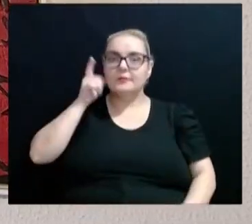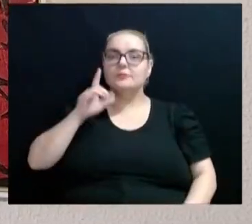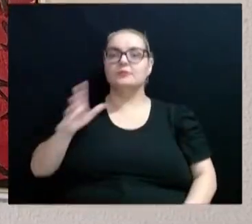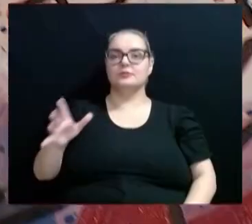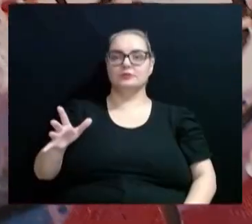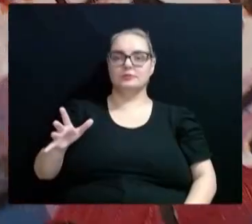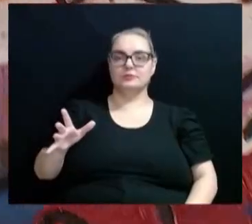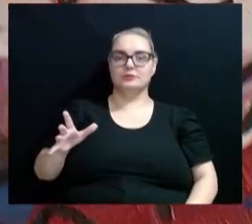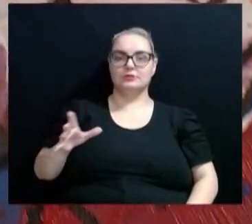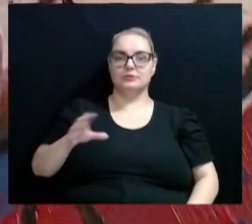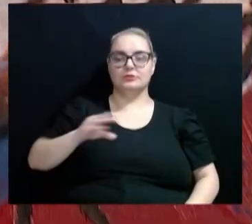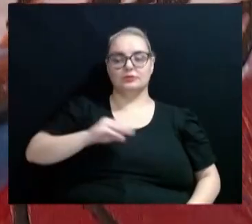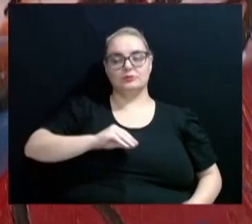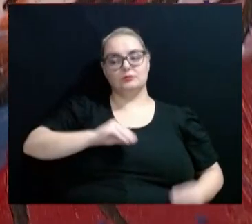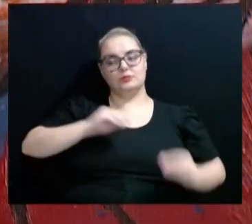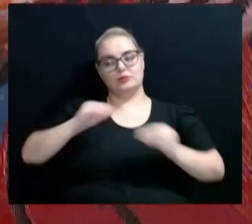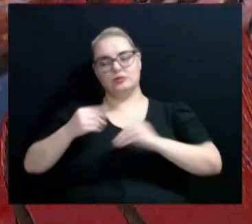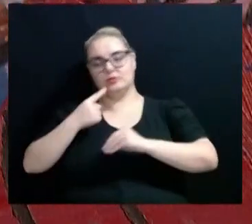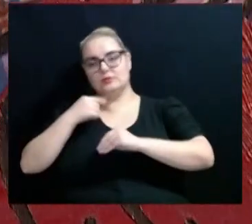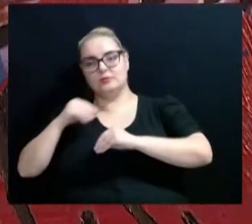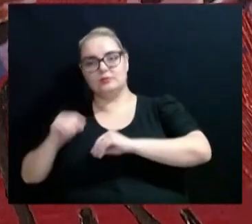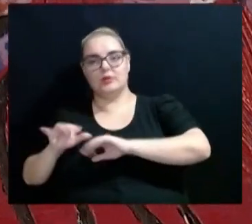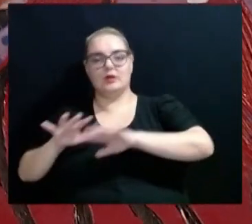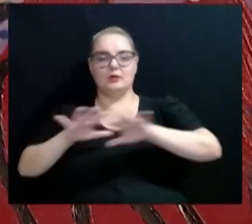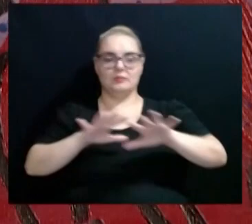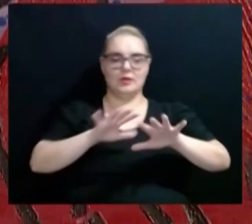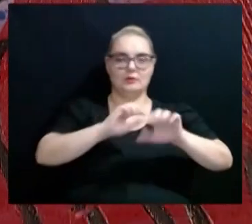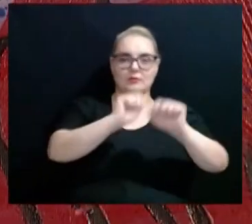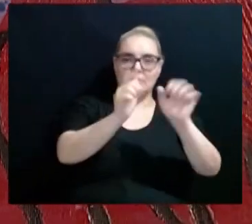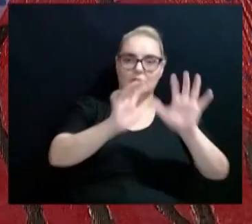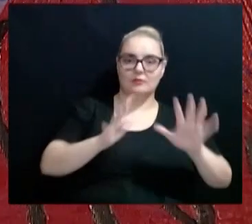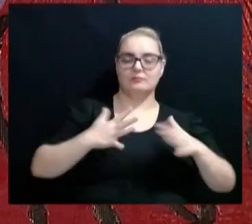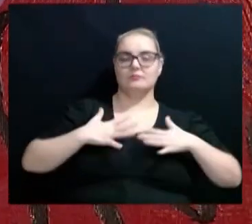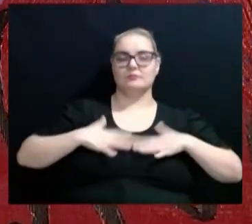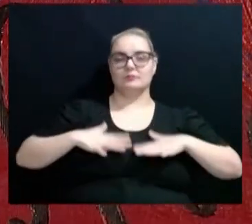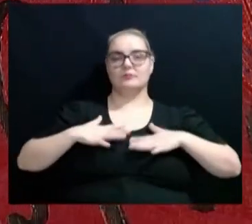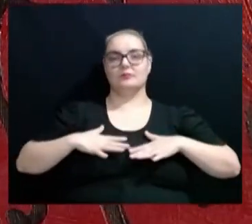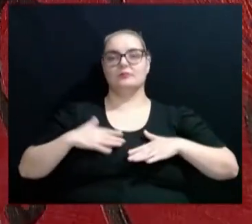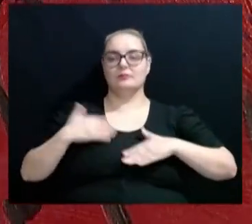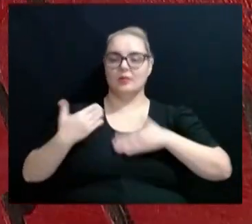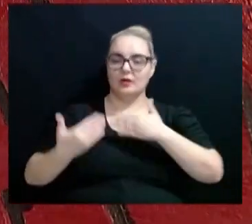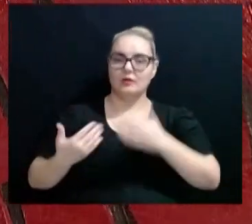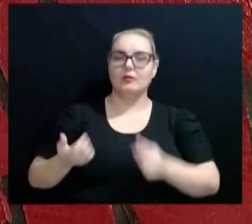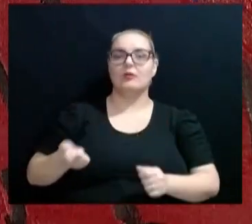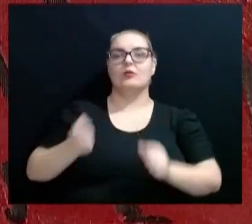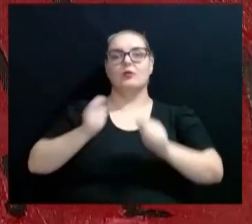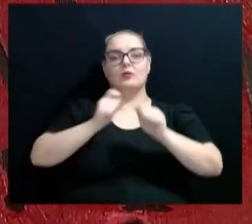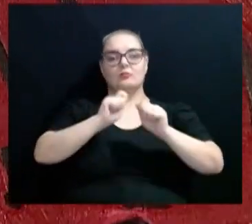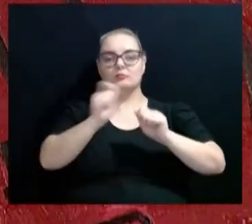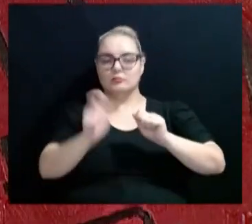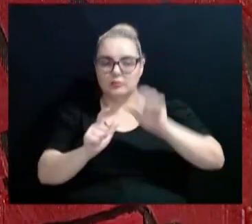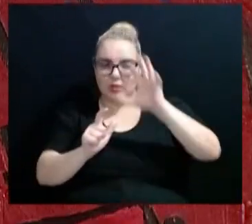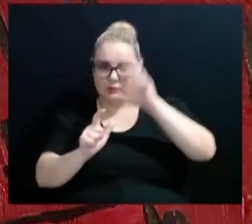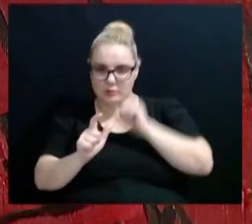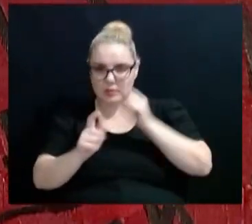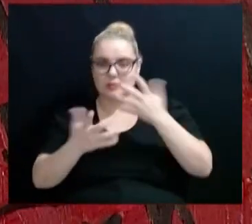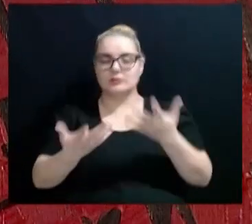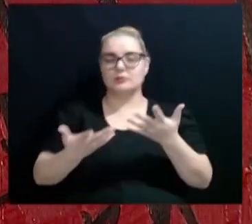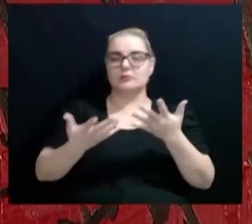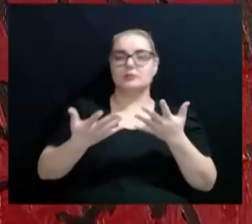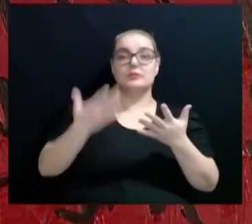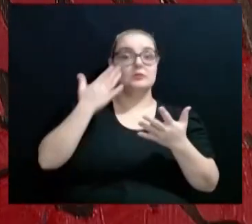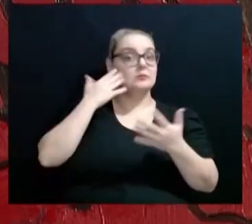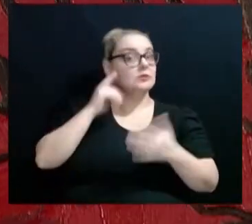conseguir sair do vermelho e ir para o azul, nessa tranquilidade, passando por um azul mais escuro